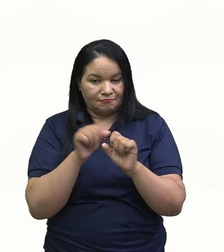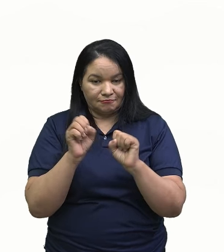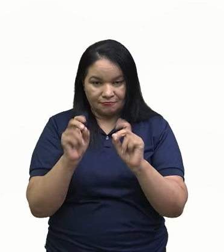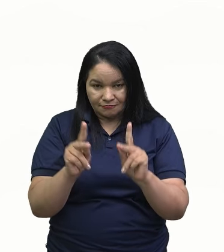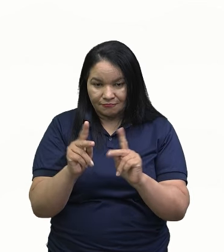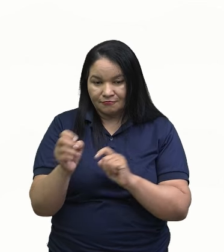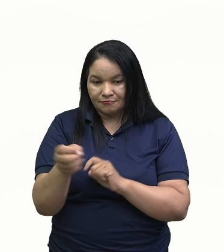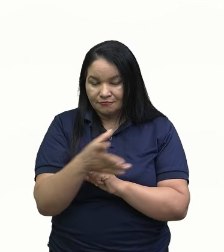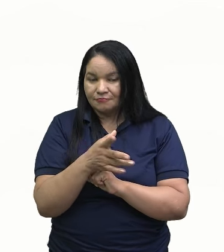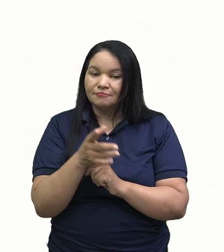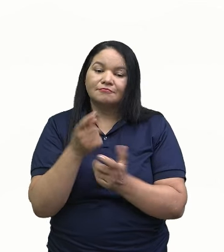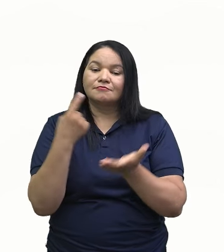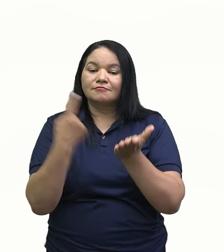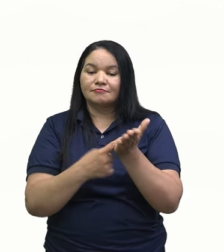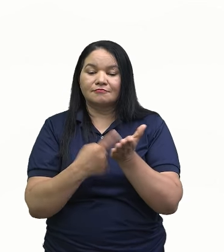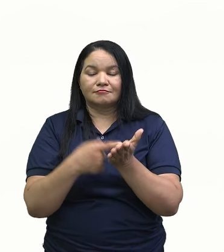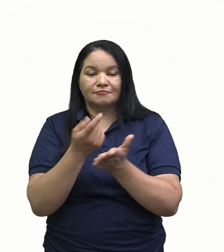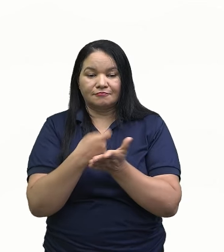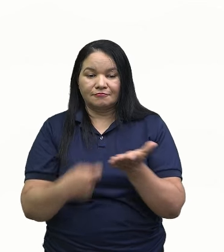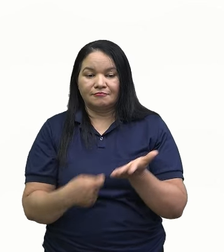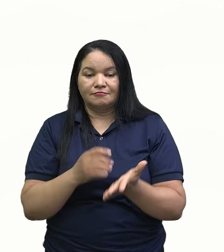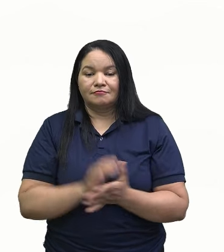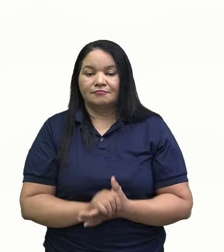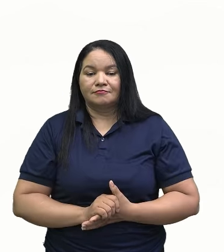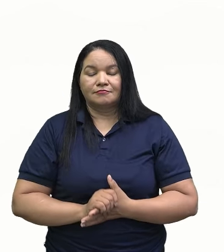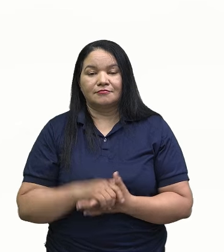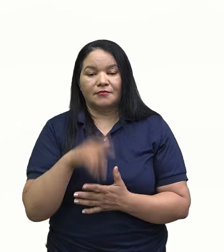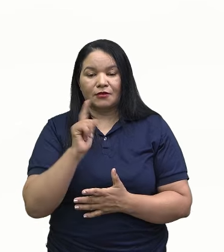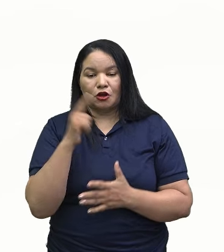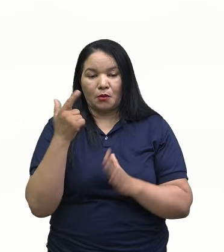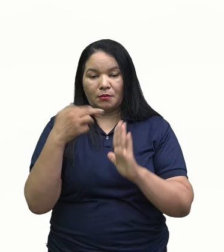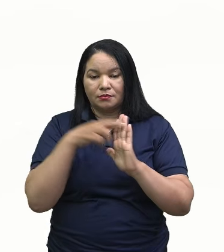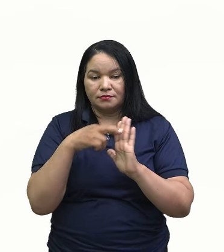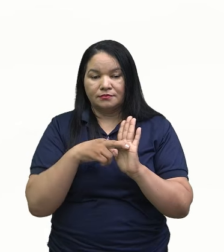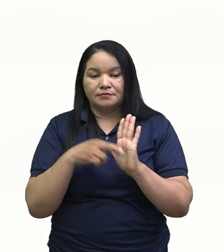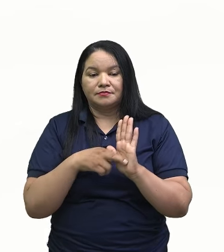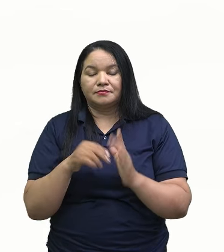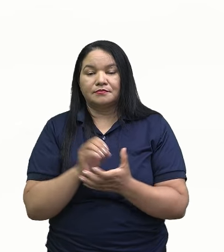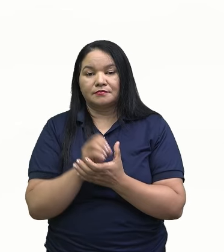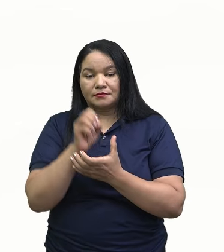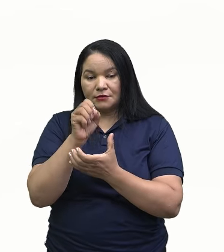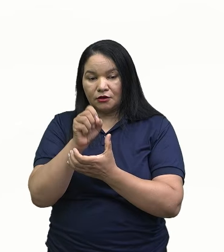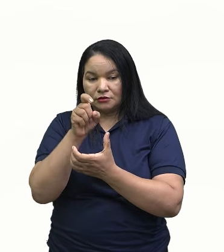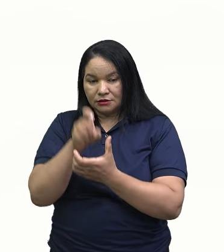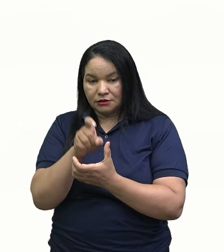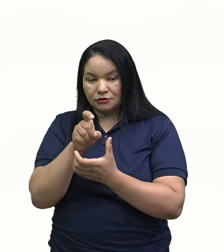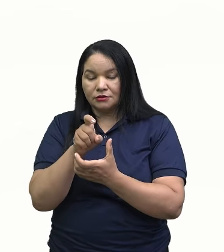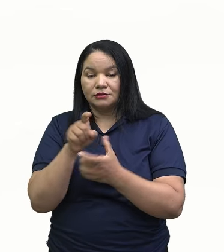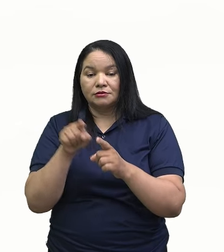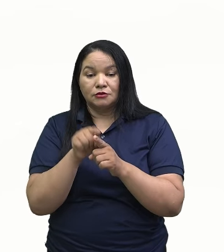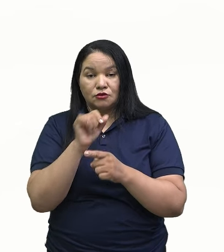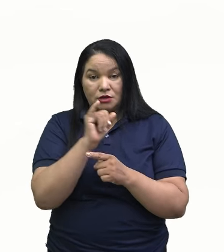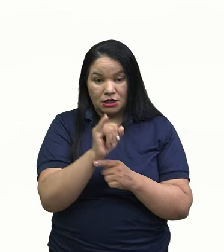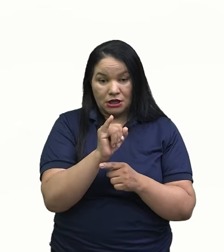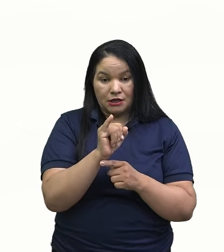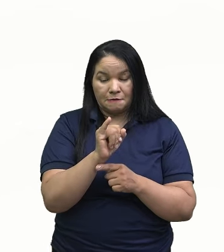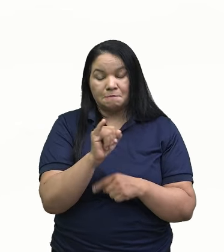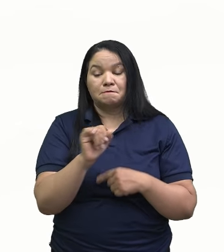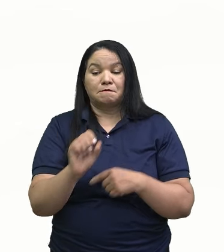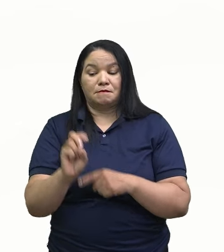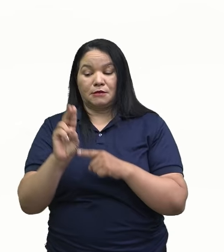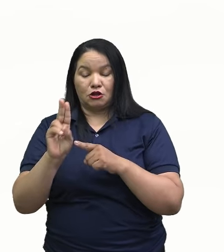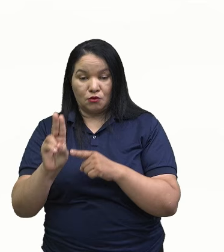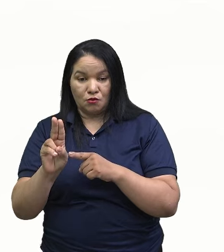acordo ortográfico. Vamos continuar com a próxima regra. Nas oxítonas, o I e o U